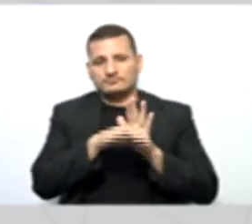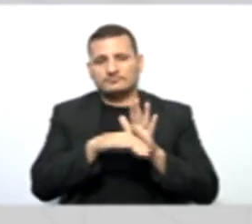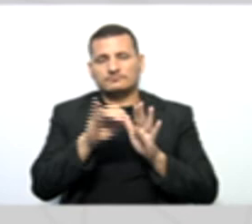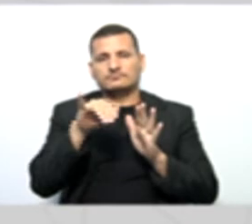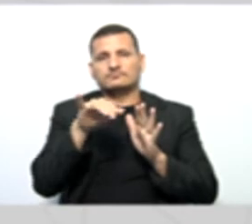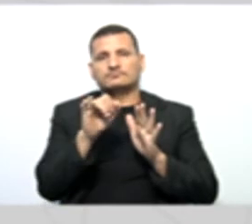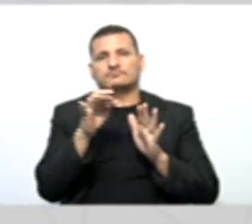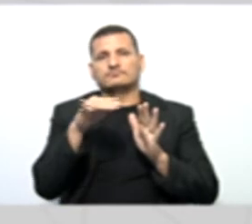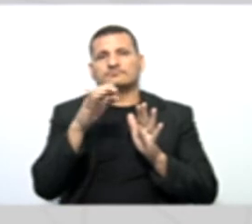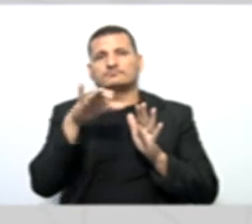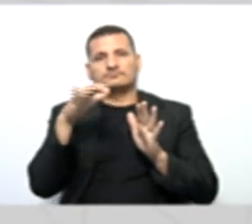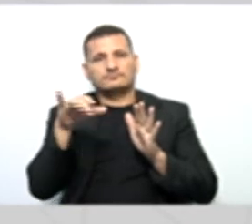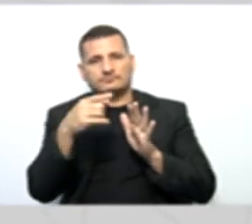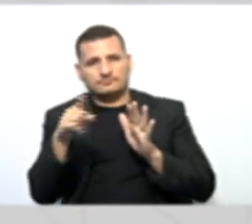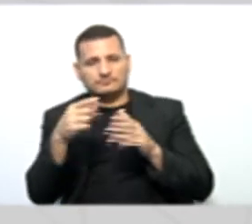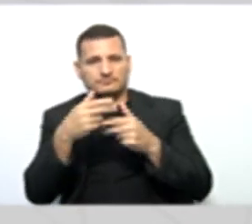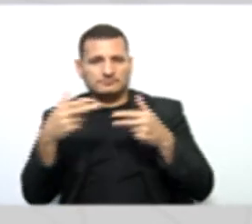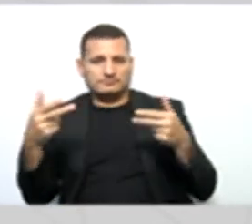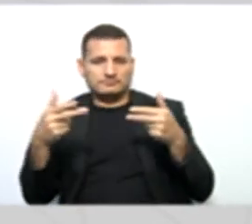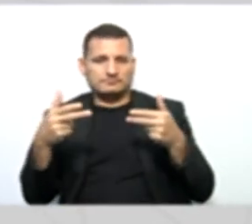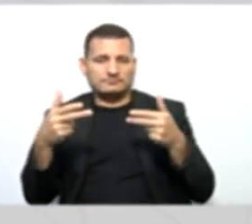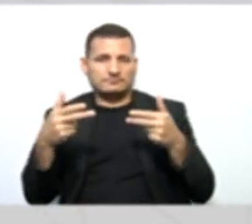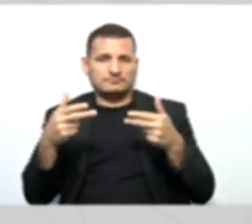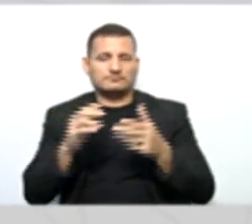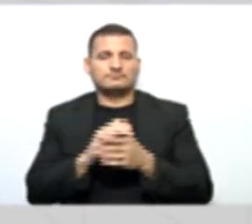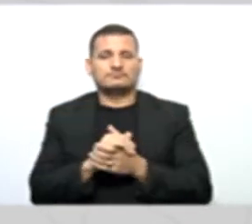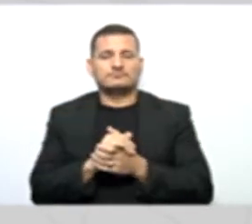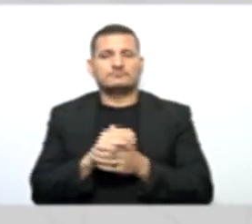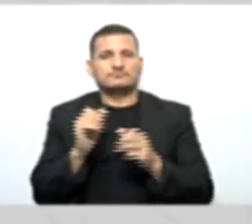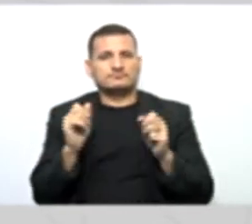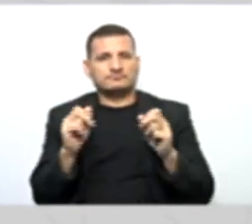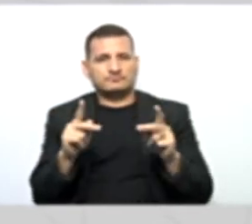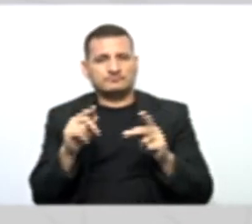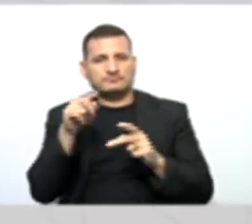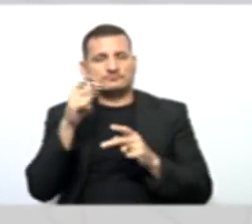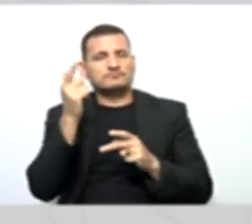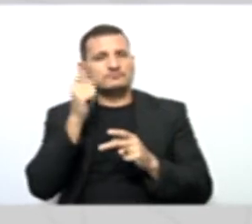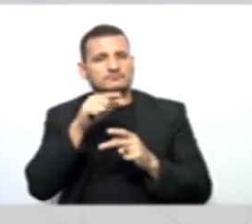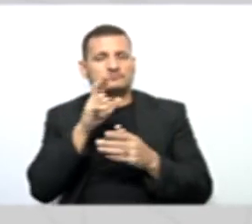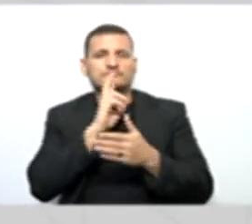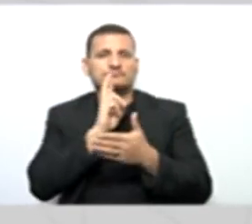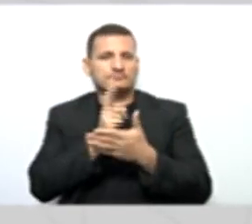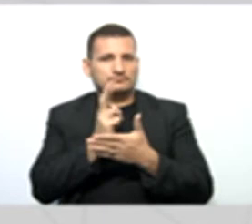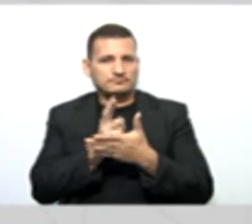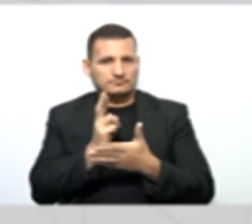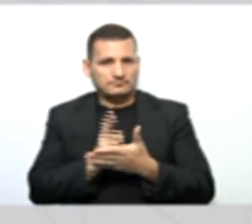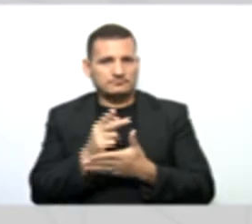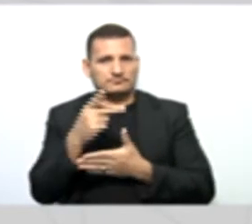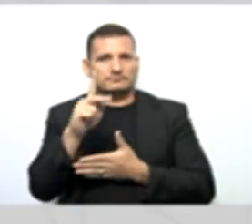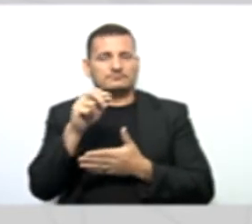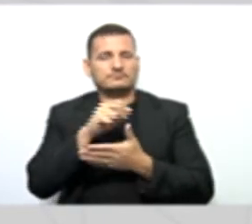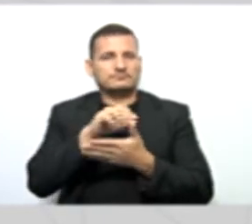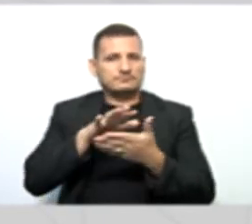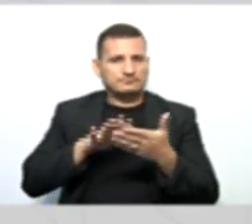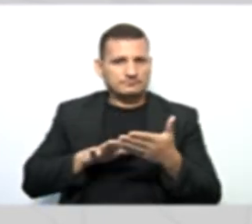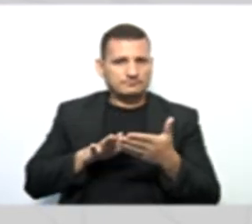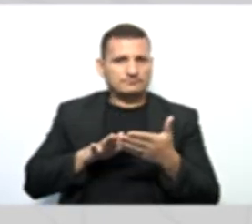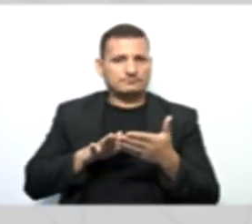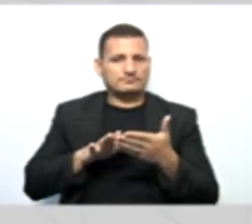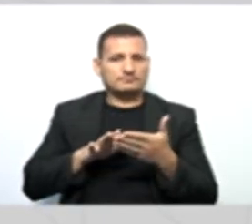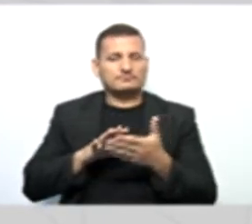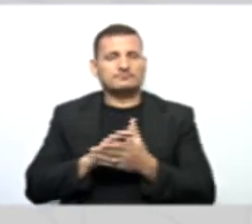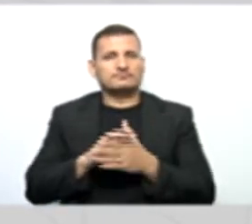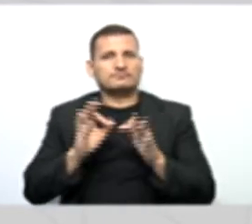instanciação de objetos para não ficar para trás. Beleza? Você vai conseguir responder aí as suas atividades